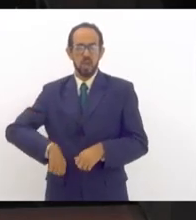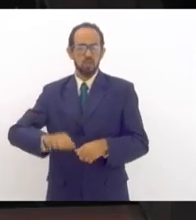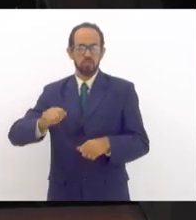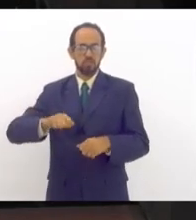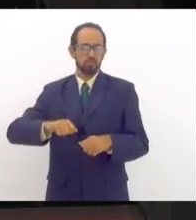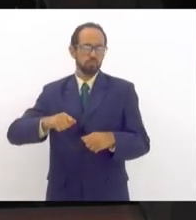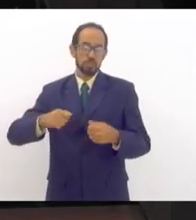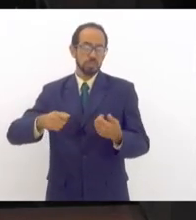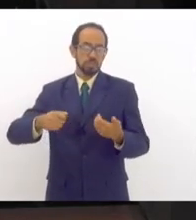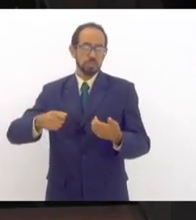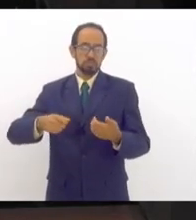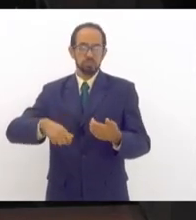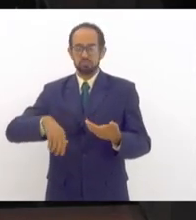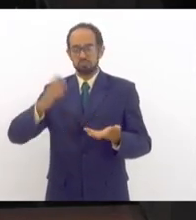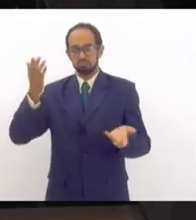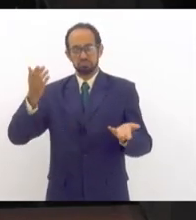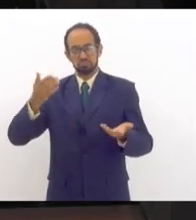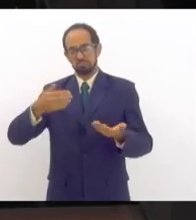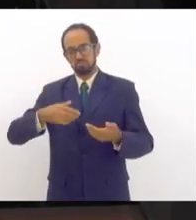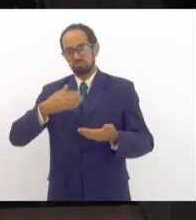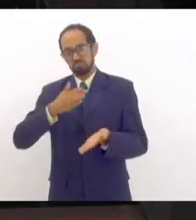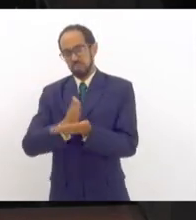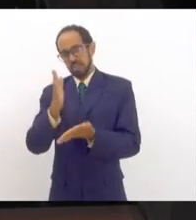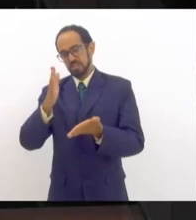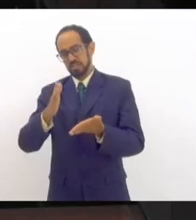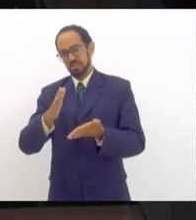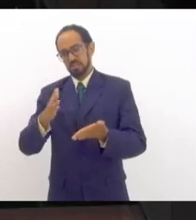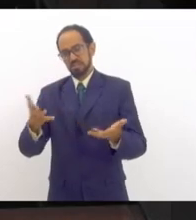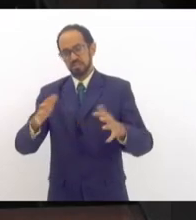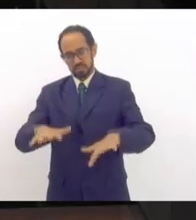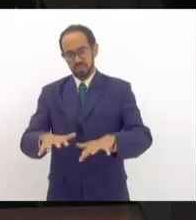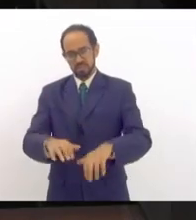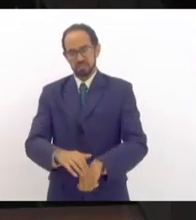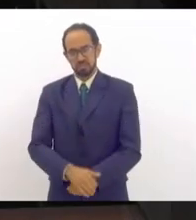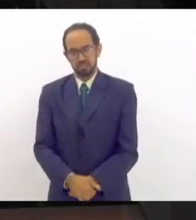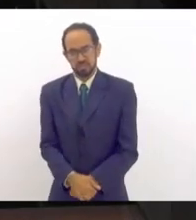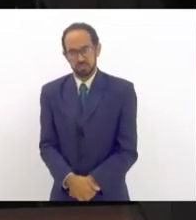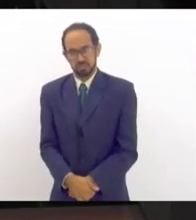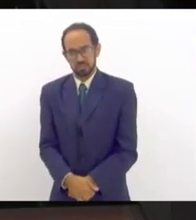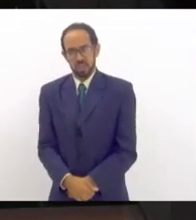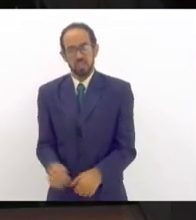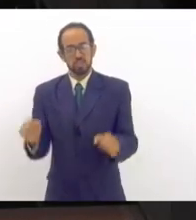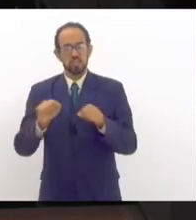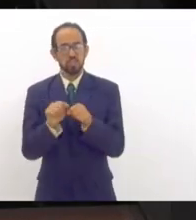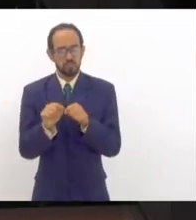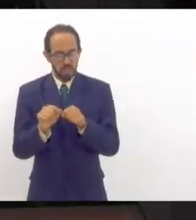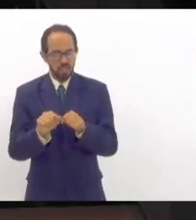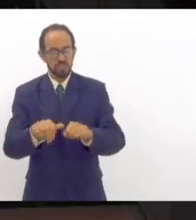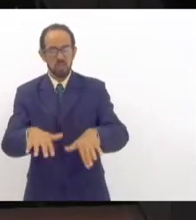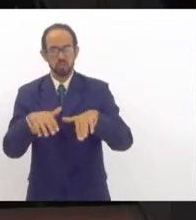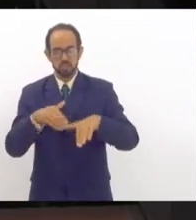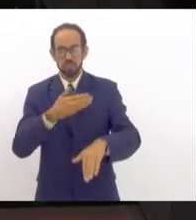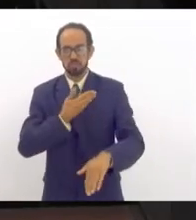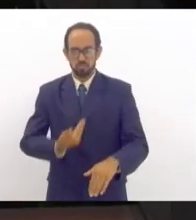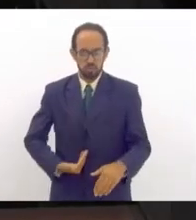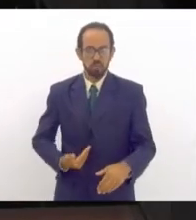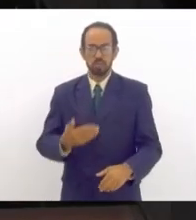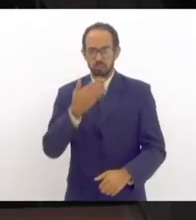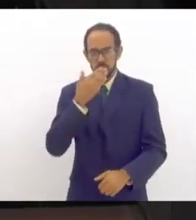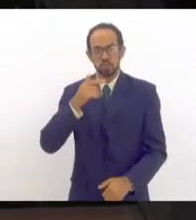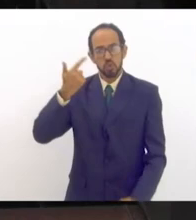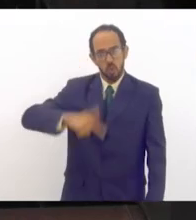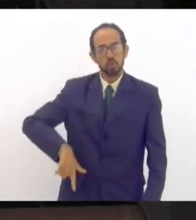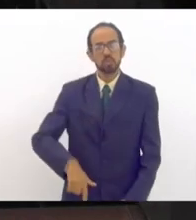comissões parlamentares de inquérito nessa casa recentemente trabalhando inclusive numa perspectiva Regional e eu quero pedir mais uma